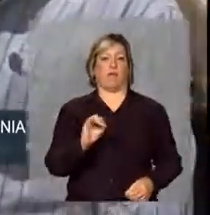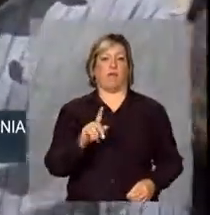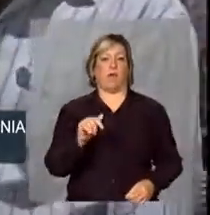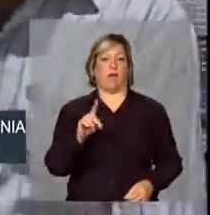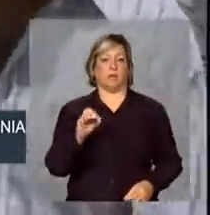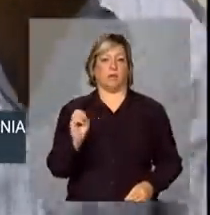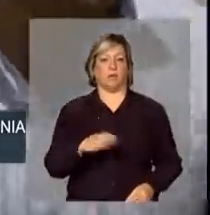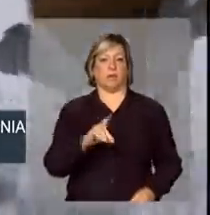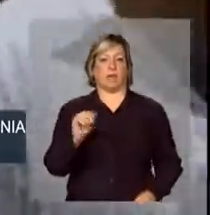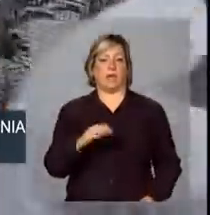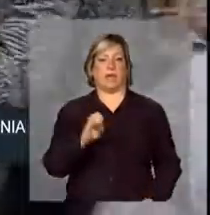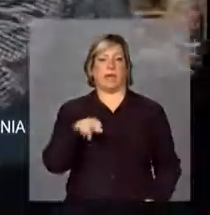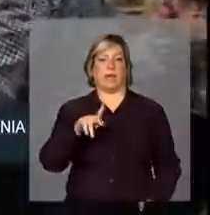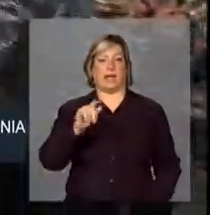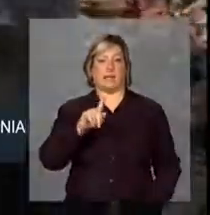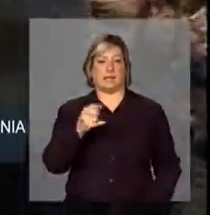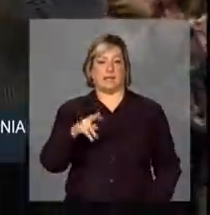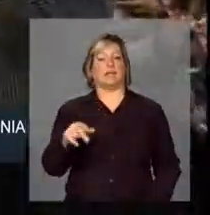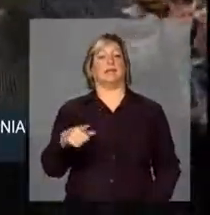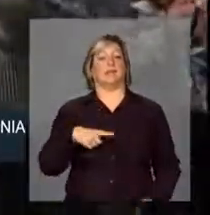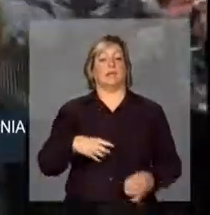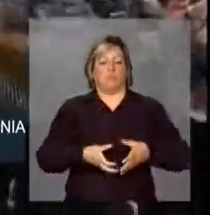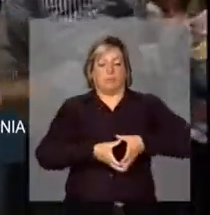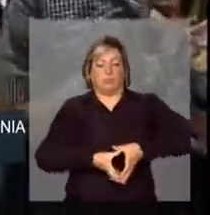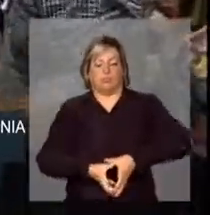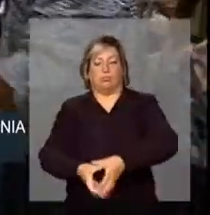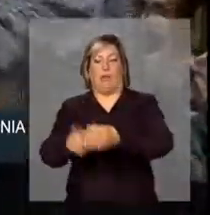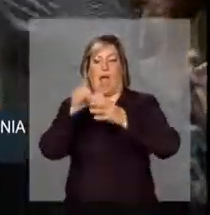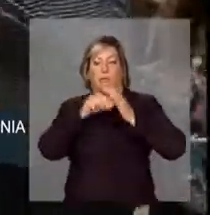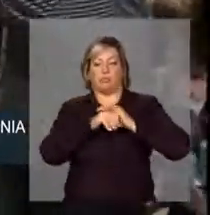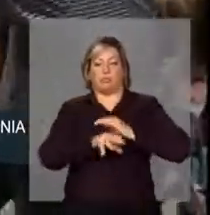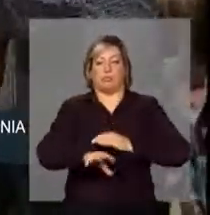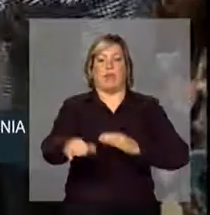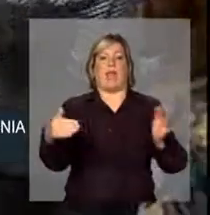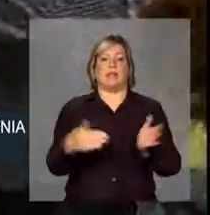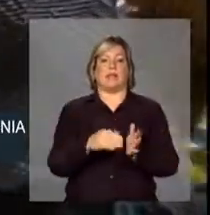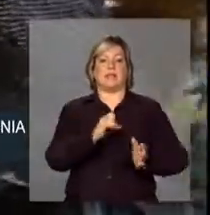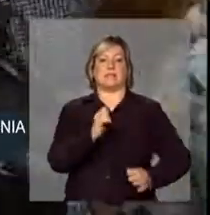um ramal que leva água ao Município de Serra